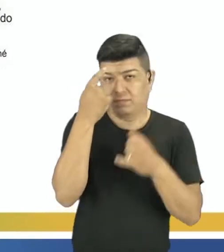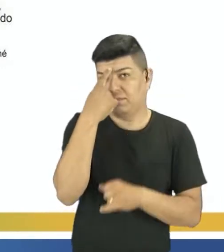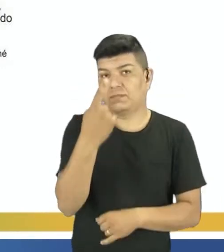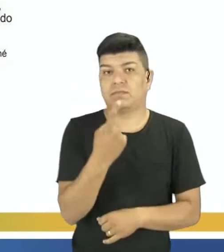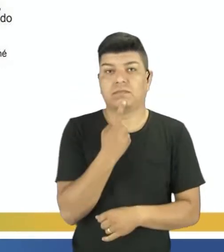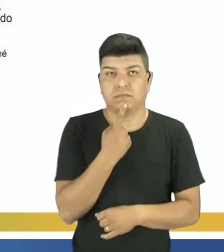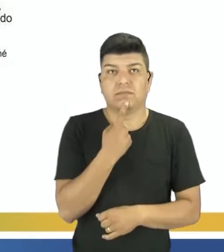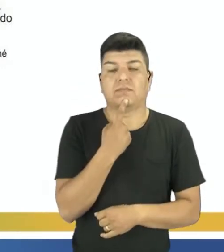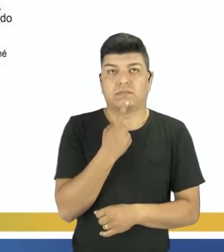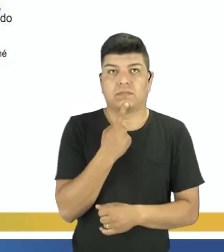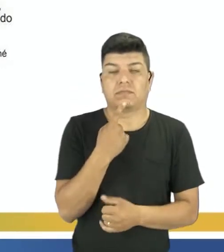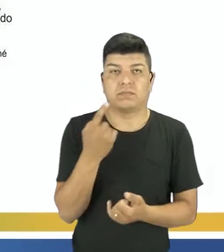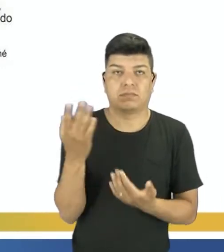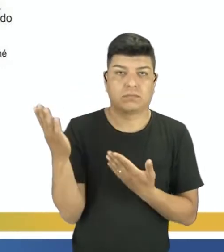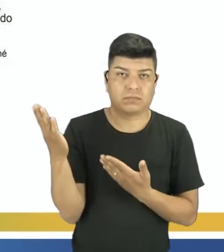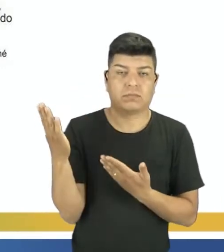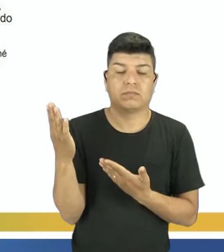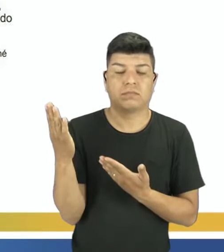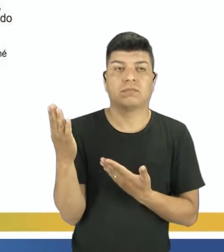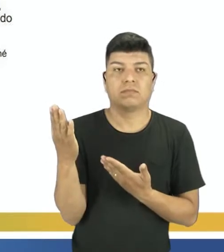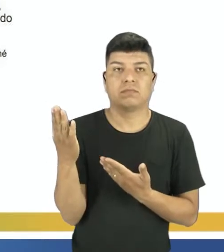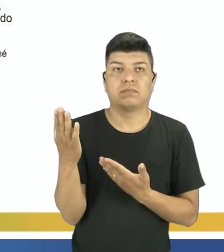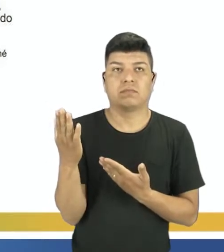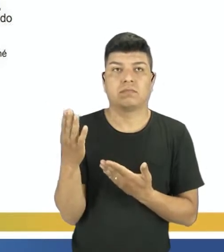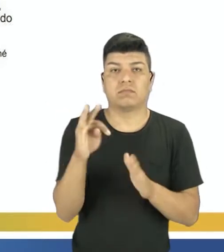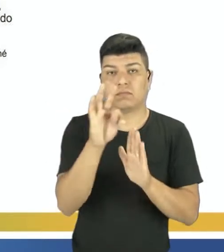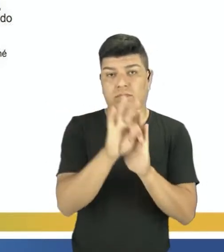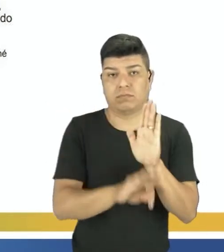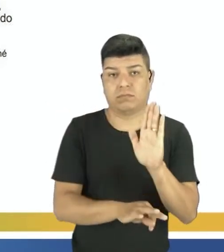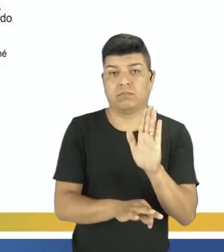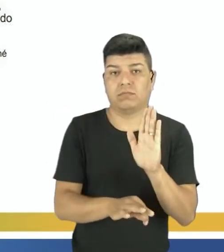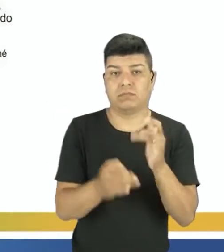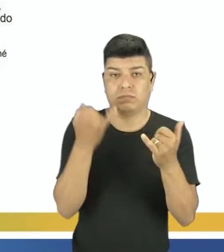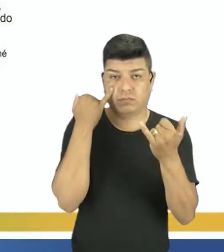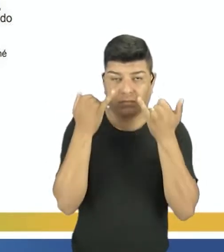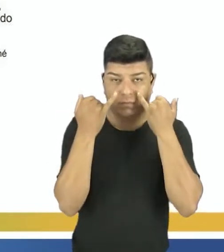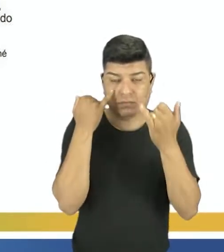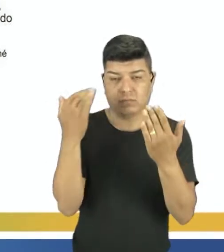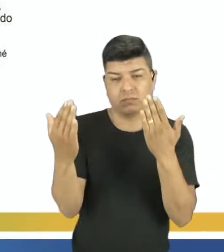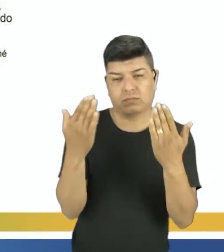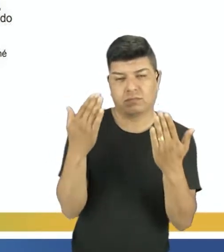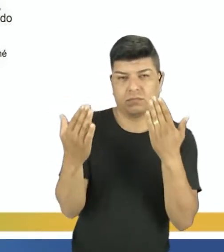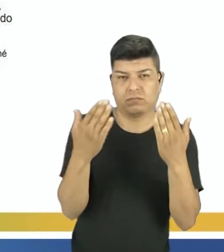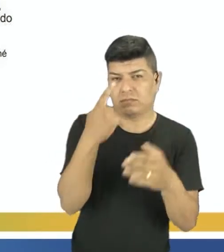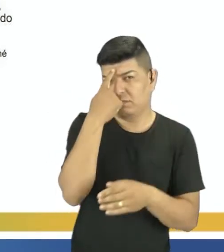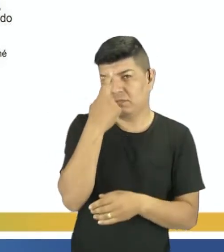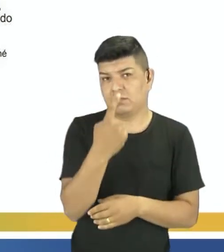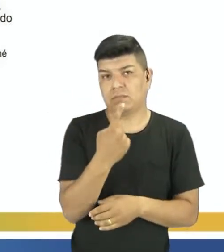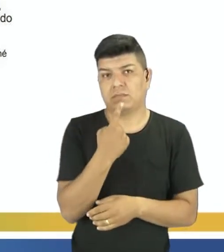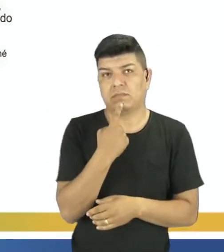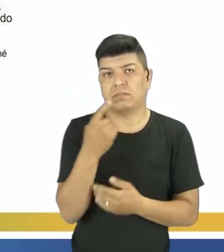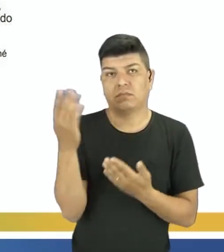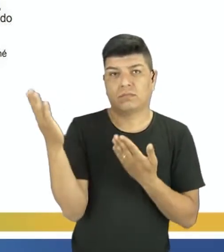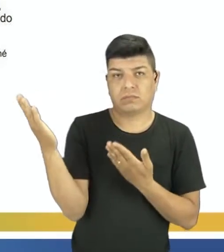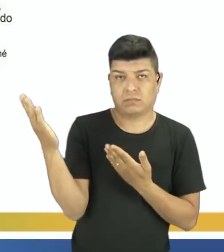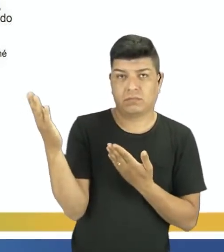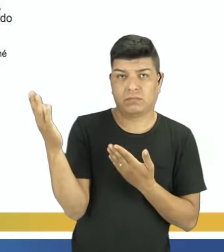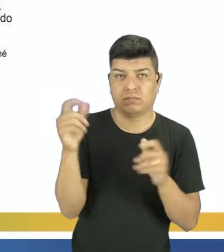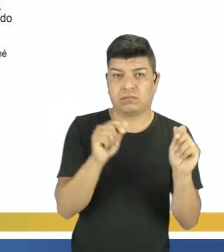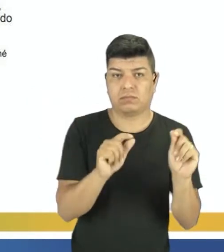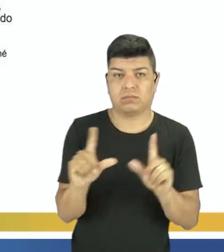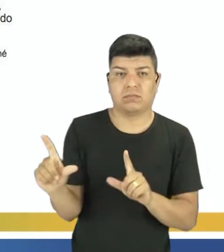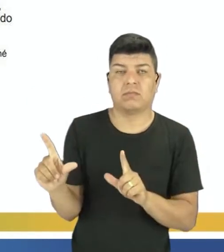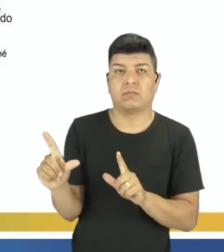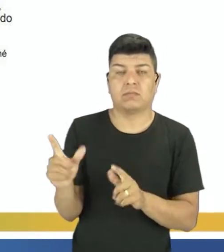imagem, buscando as informações do texto, comparando com essas imagens que nós estamos vendo agora,